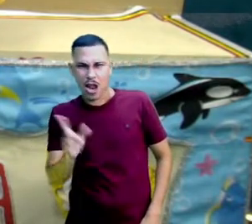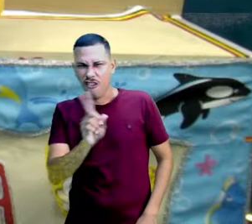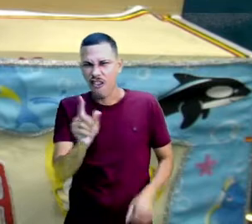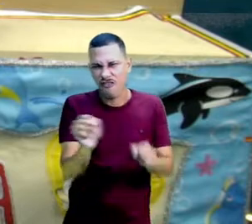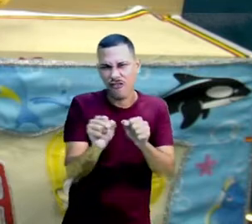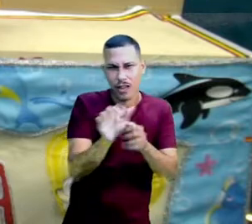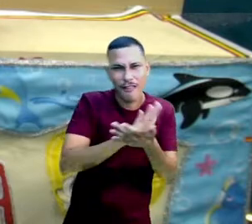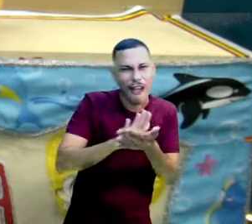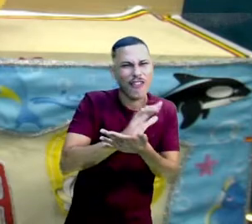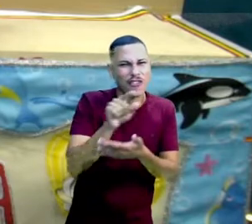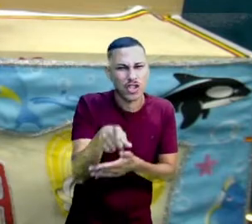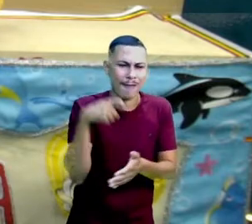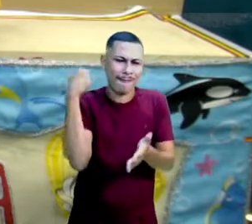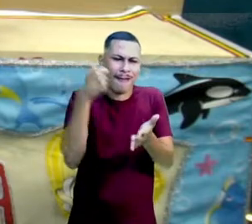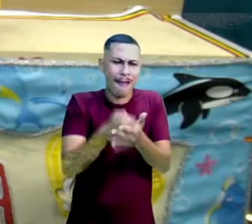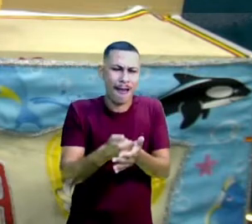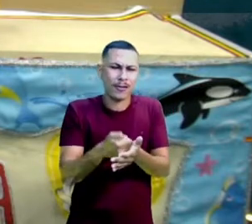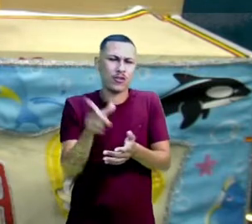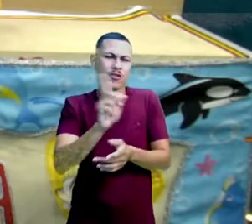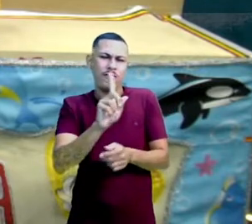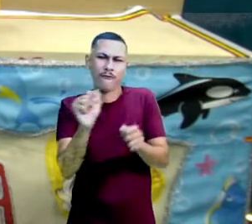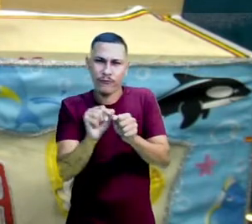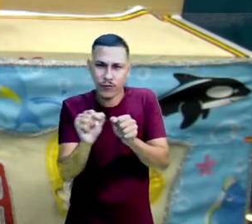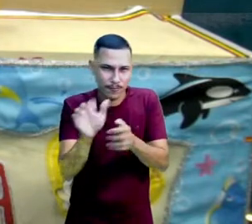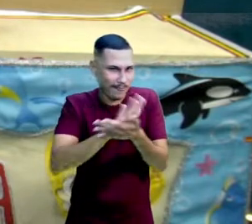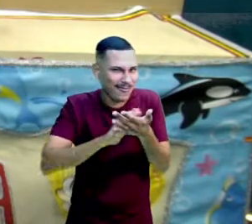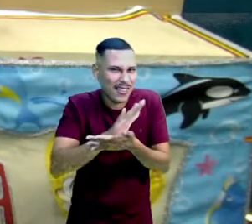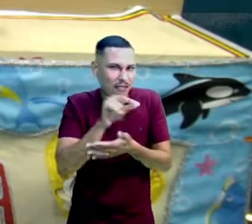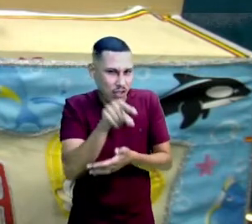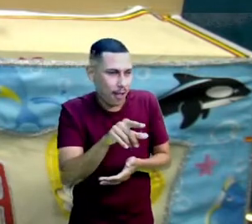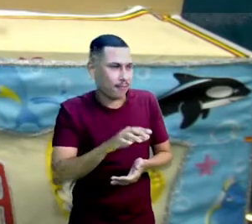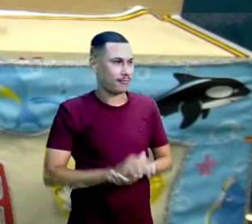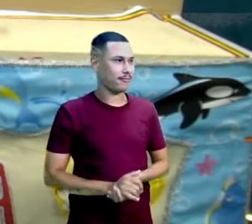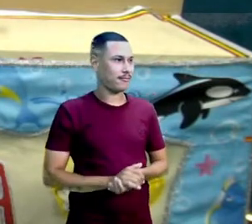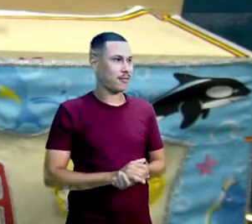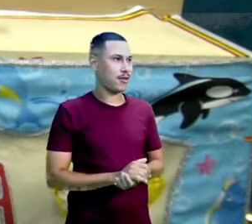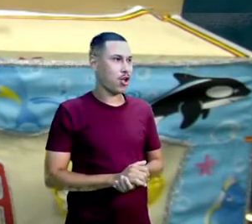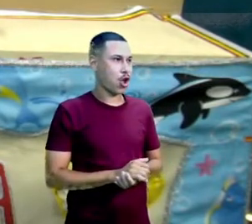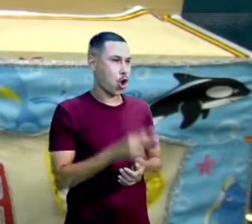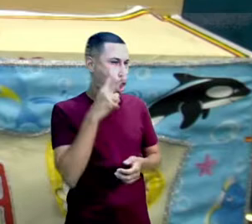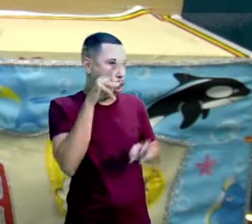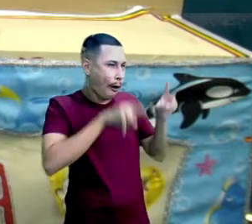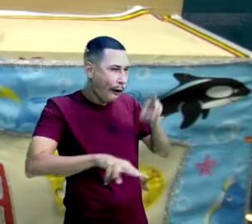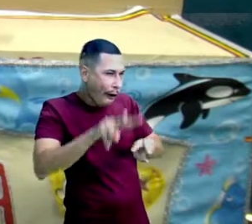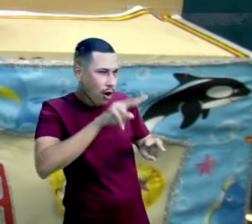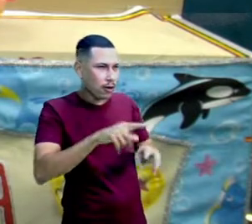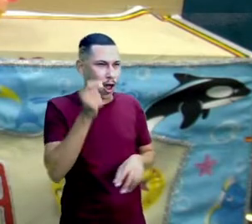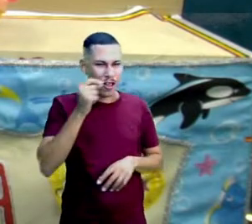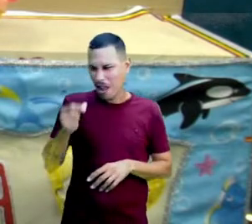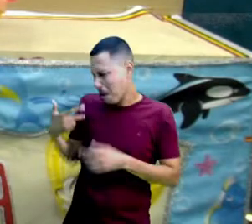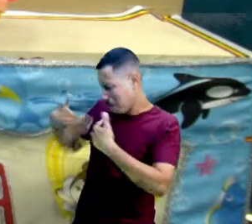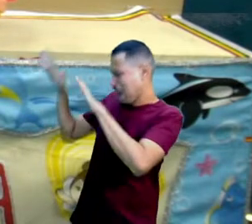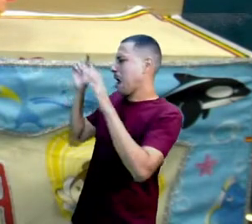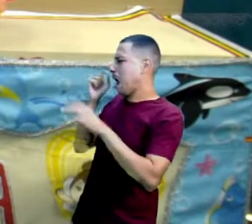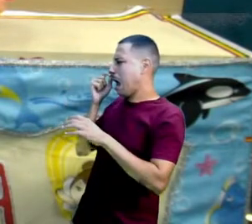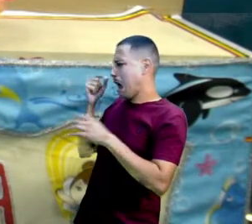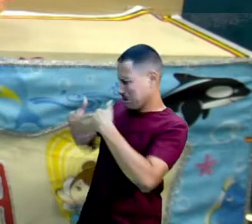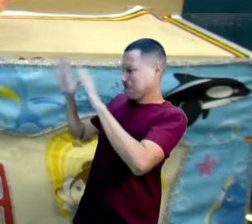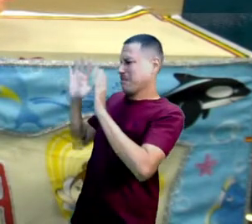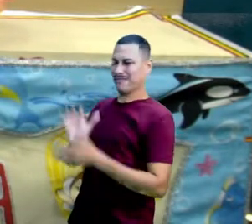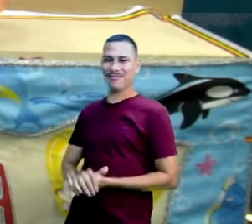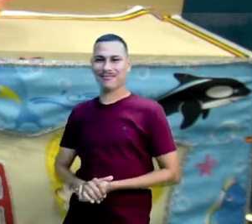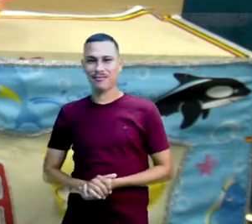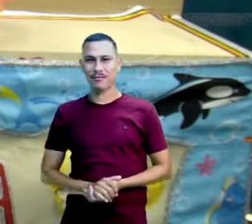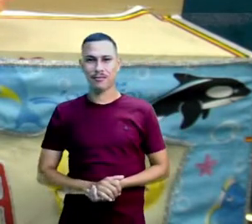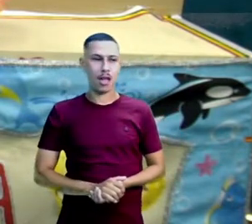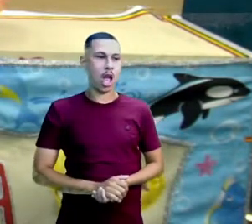Isso, eu garanto você que ele não vai mexer, certo? Ele tá aqui, ó. Ó ele aqui, ó. Ó. Epa, lá! Pronto,